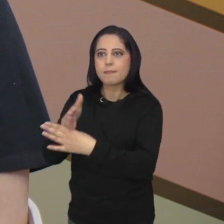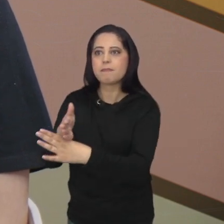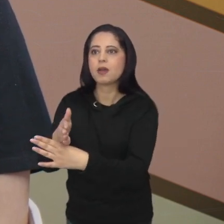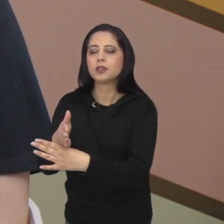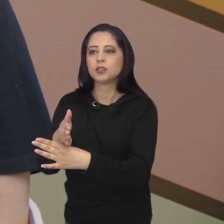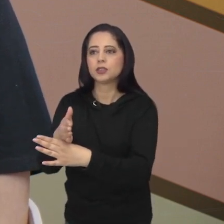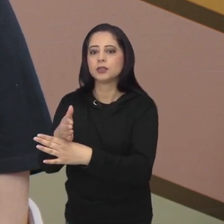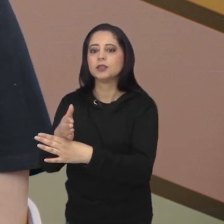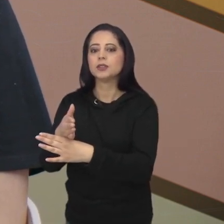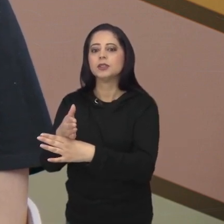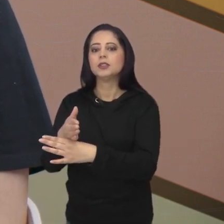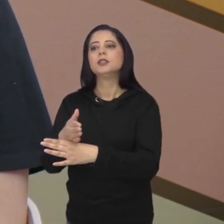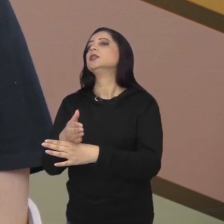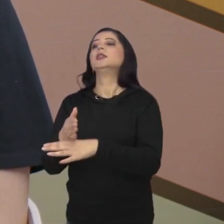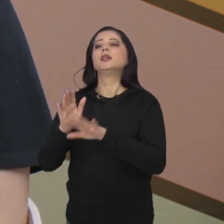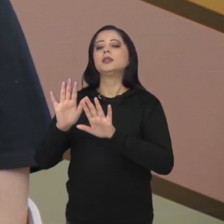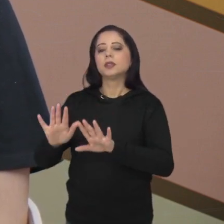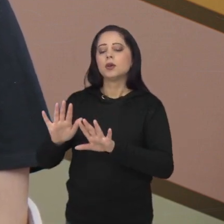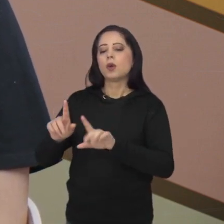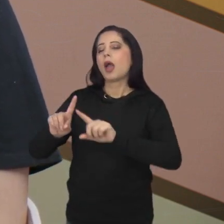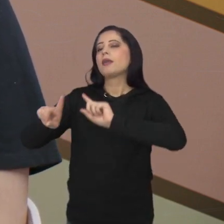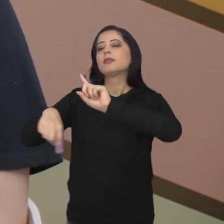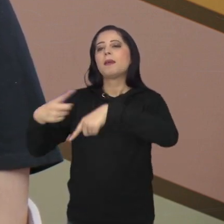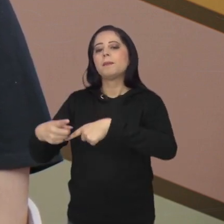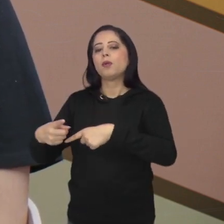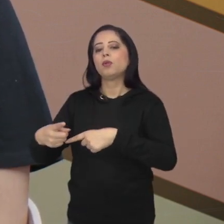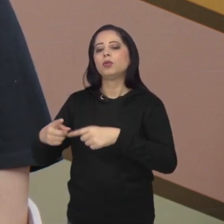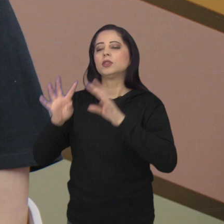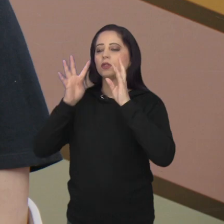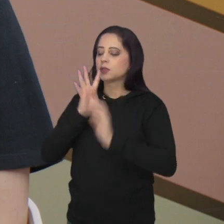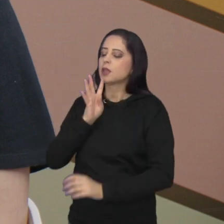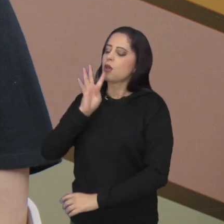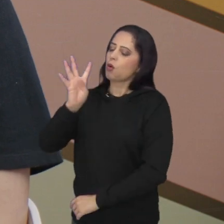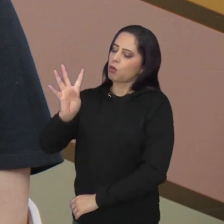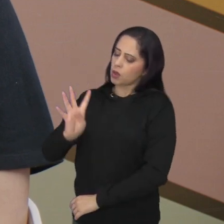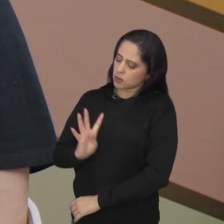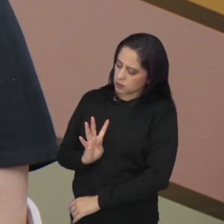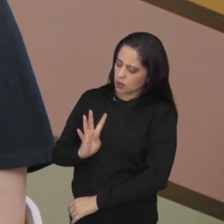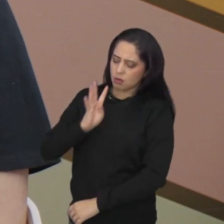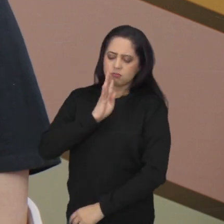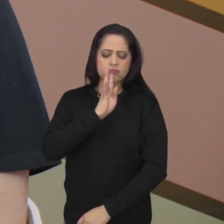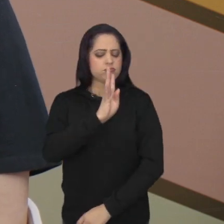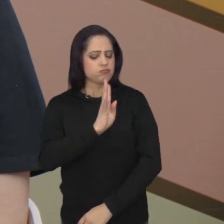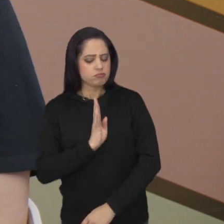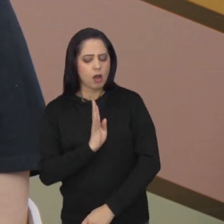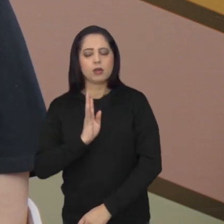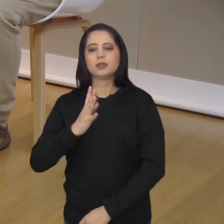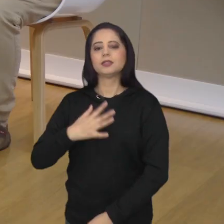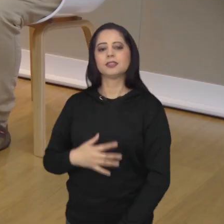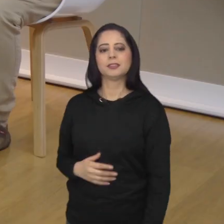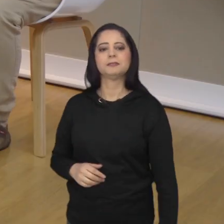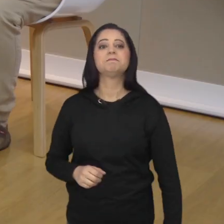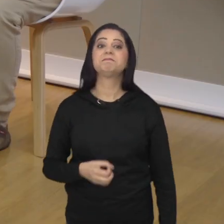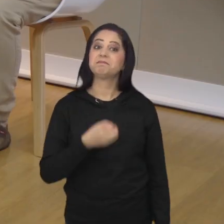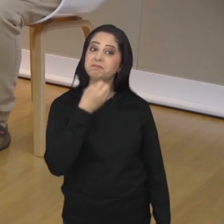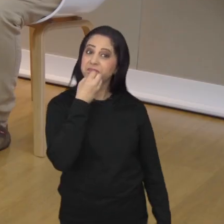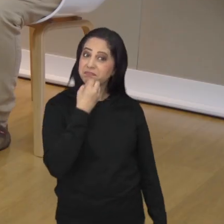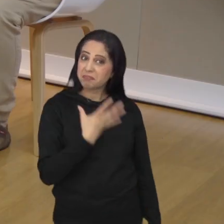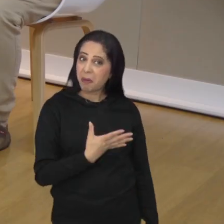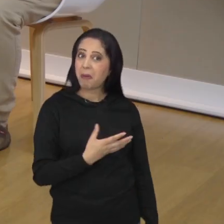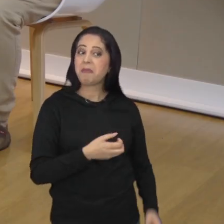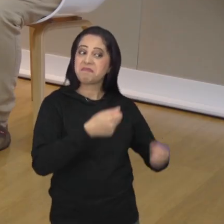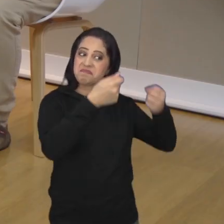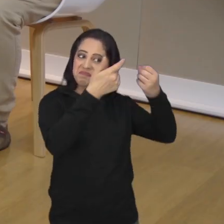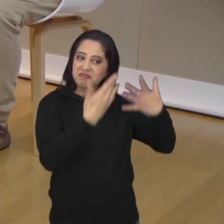você pode ir mais fundo que isso. E isso vai te trazendo autoconhecimento, conhecimento de você mesmo. Ótimo, que